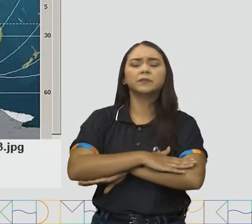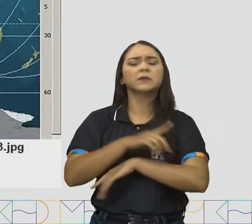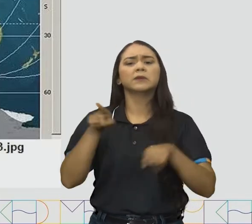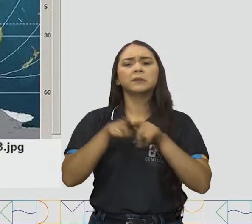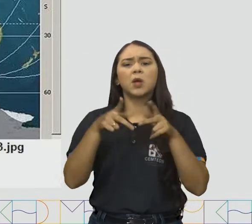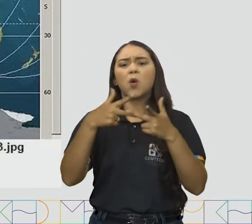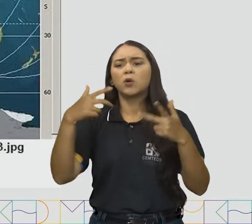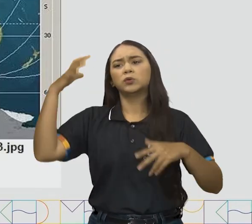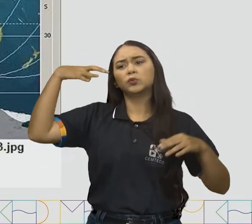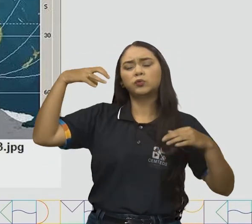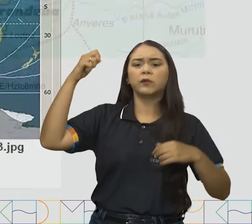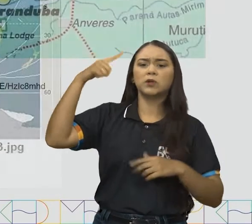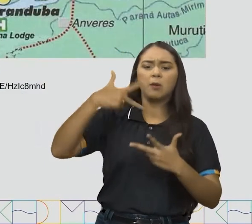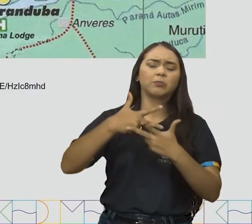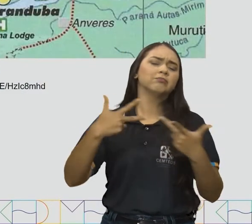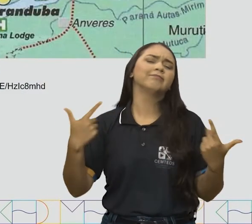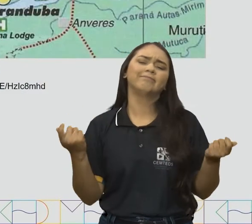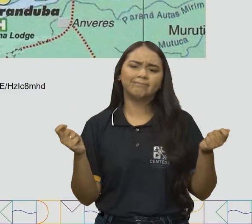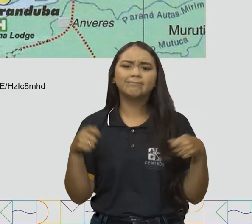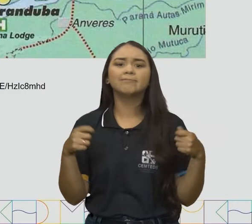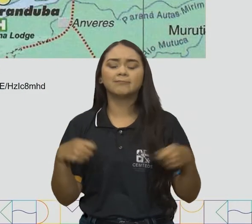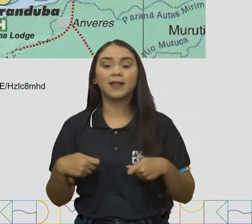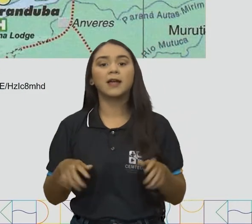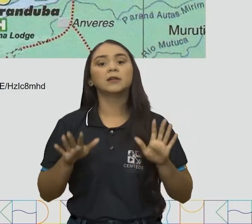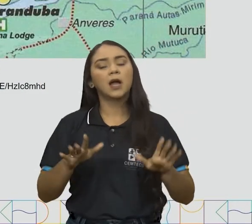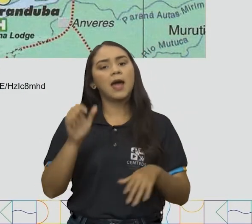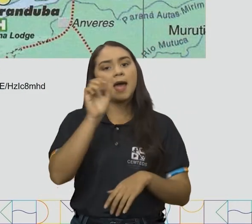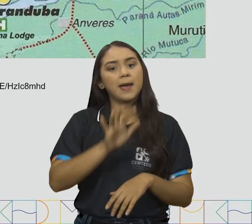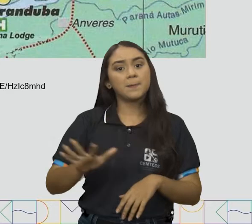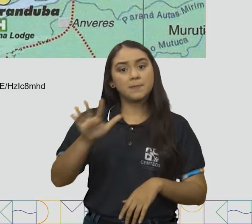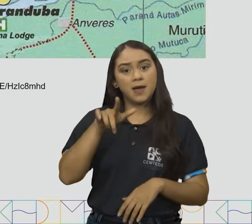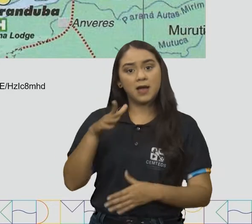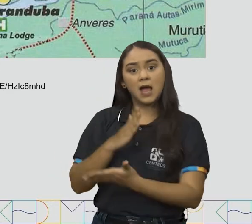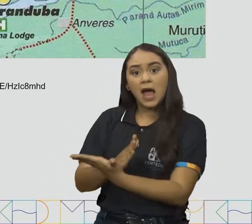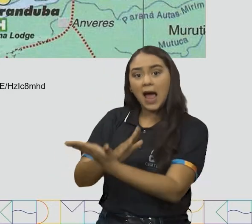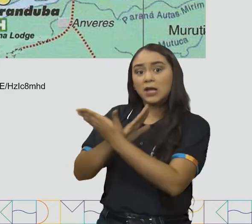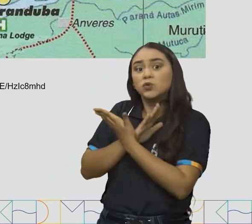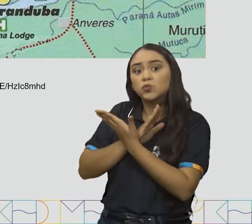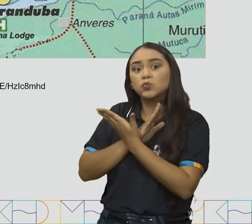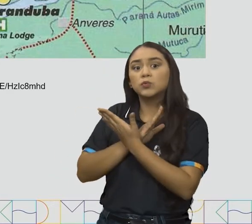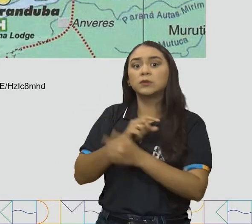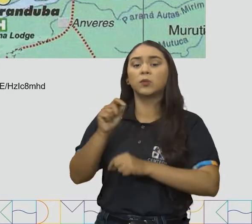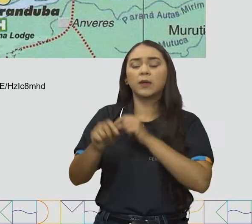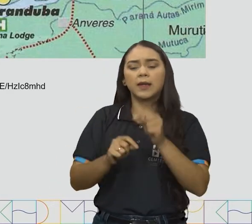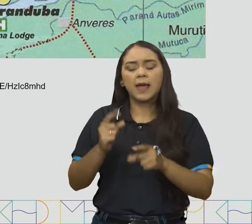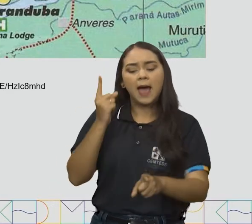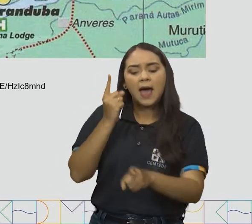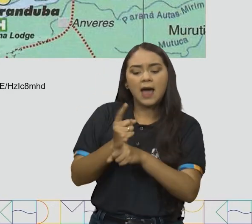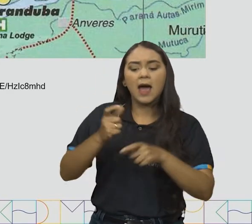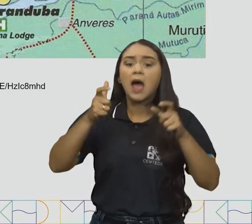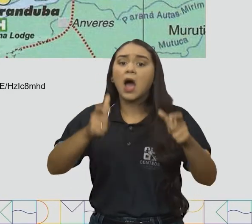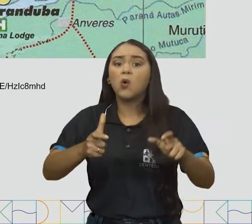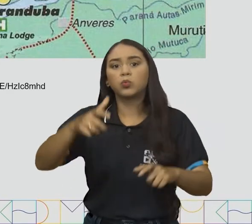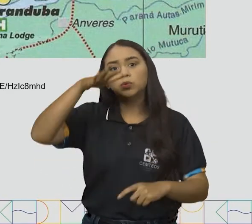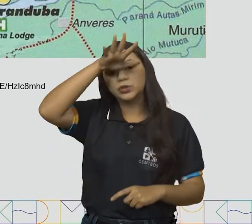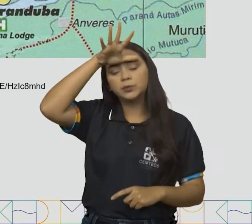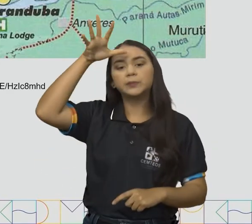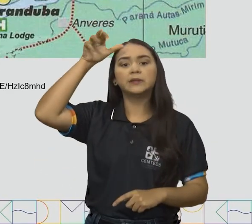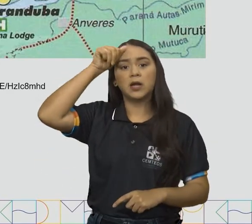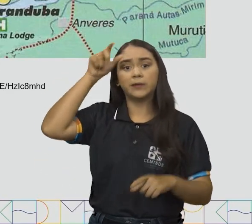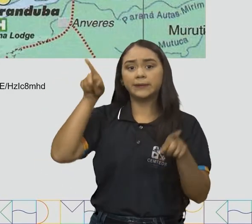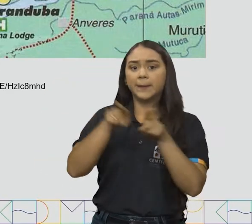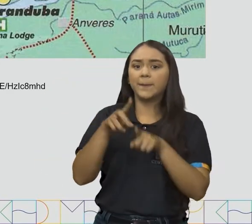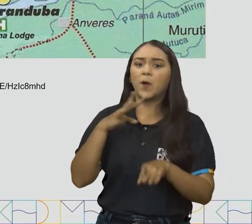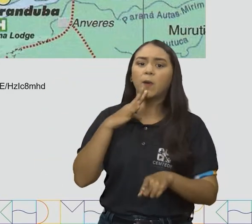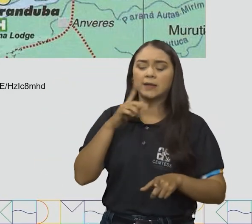condições meteorológicas, entre outros. Essa outra imagem nos ajuda a visualizar a localização de Manaus, conhecer os